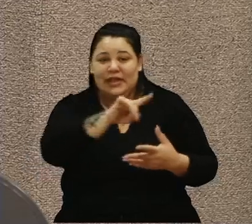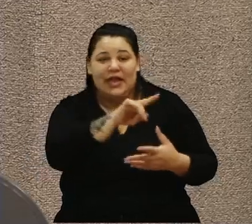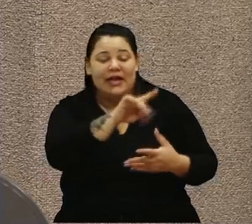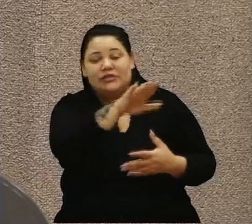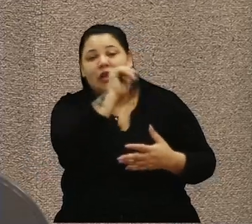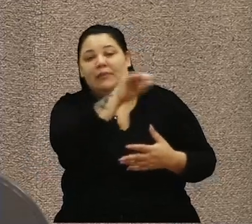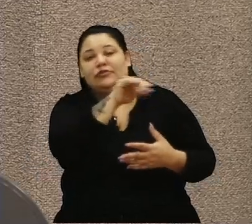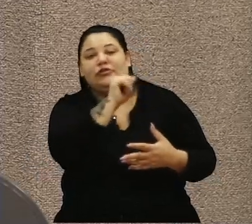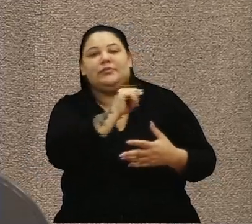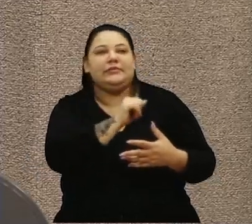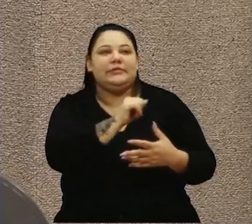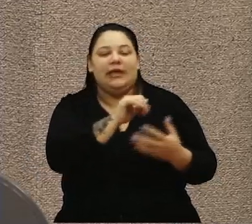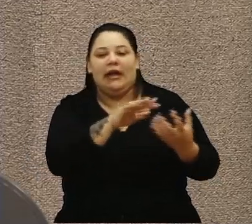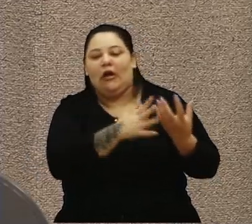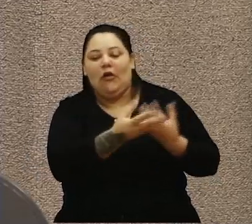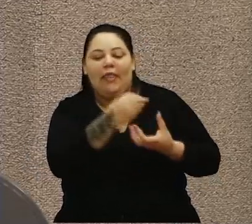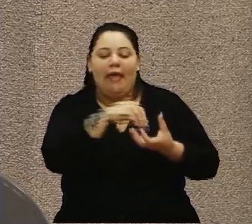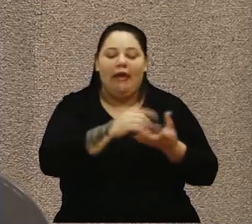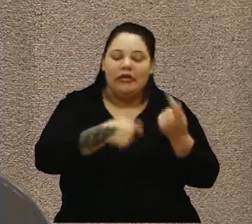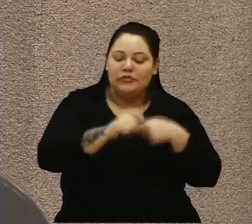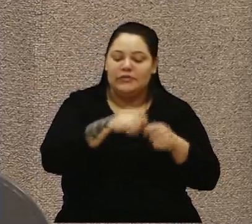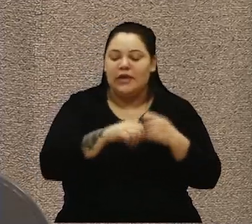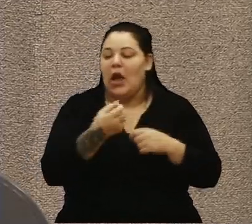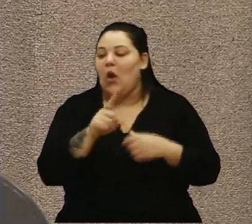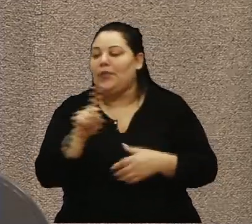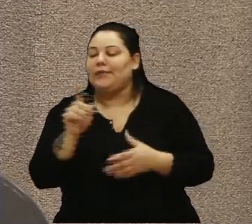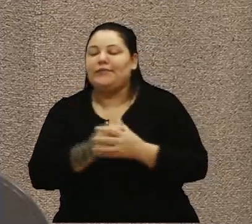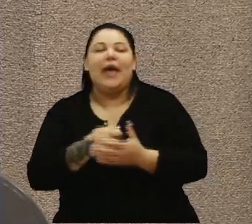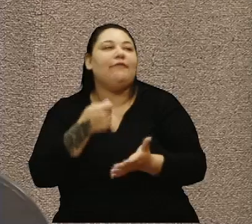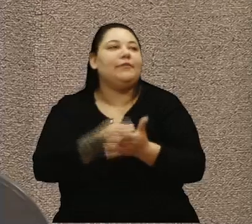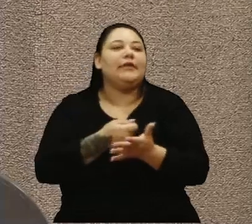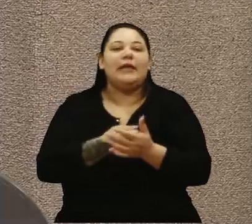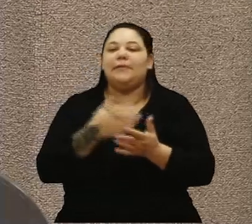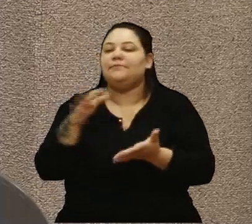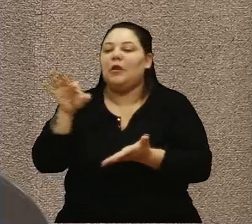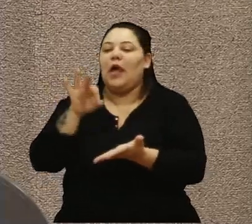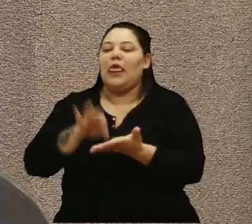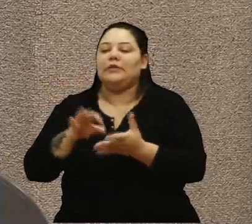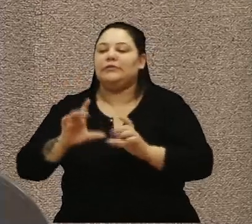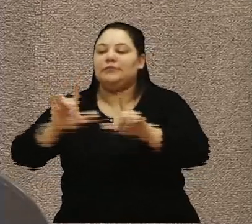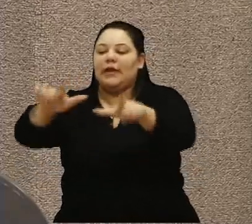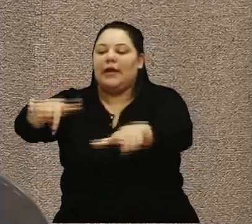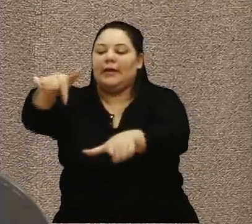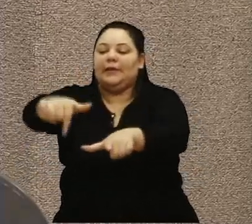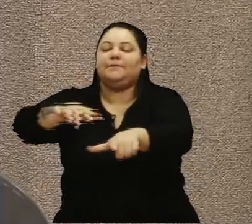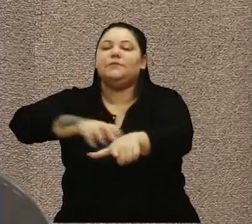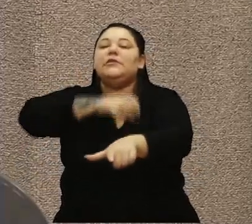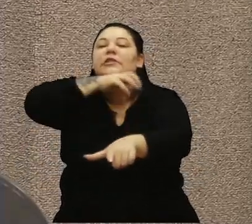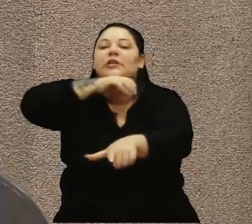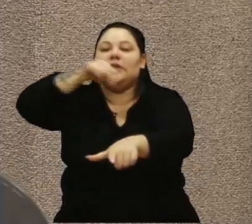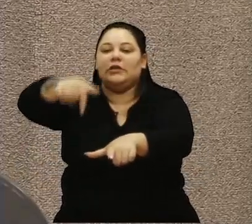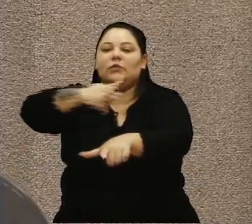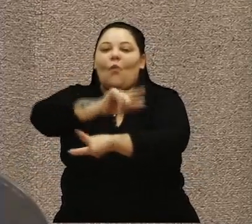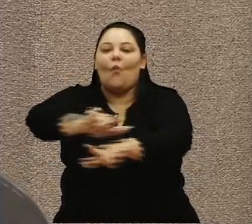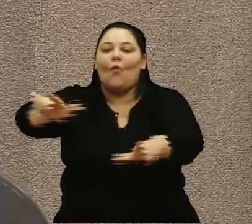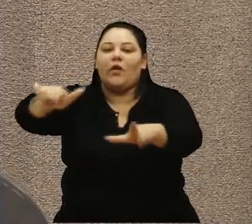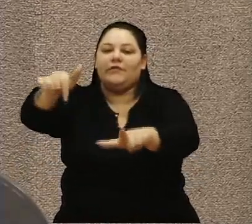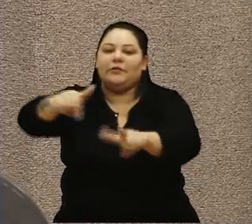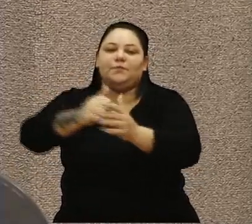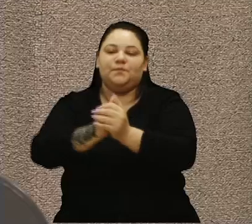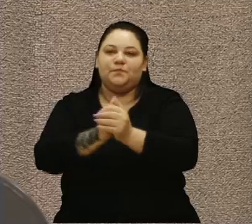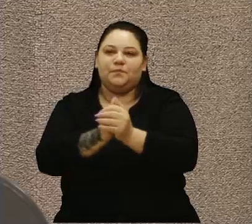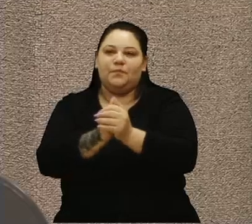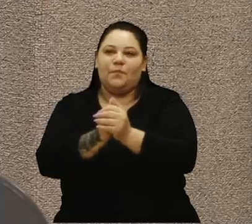Codeca administrar ou não. Vamos tentar colocar o container lá onde está o terreno vazio. Né?